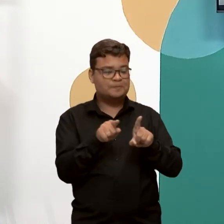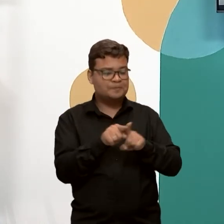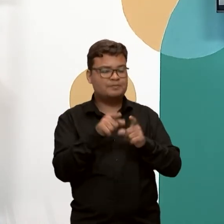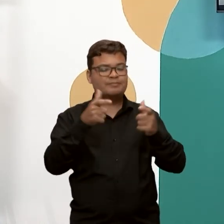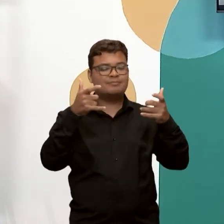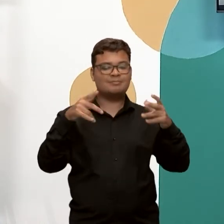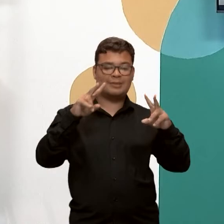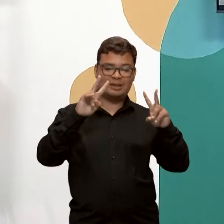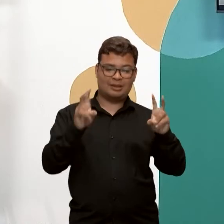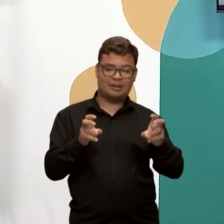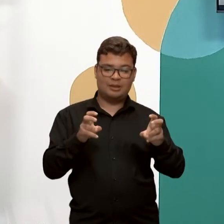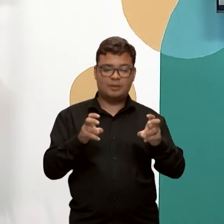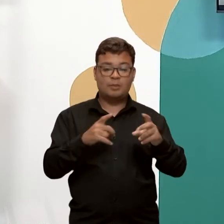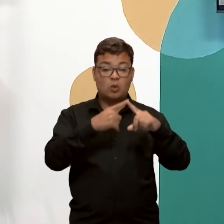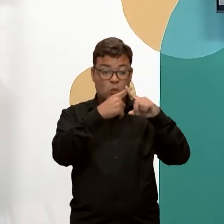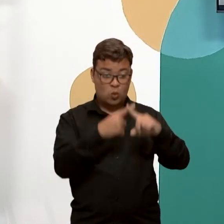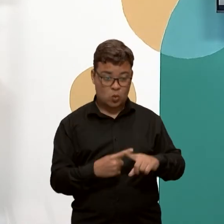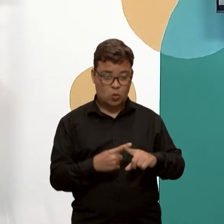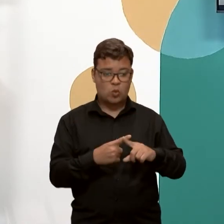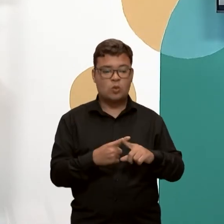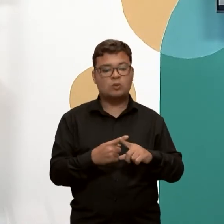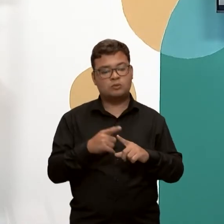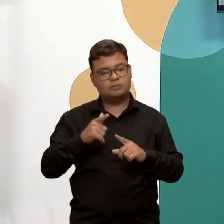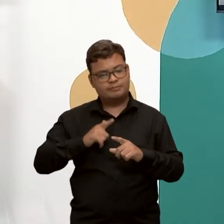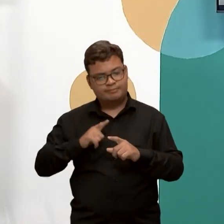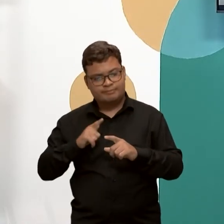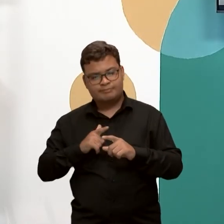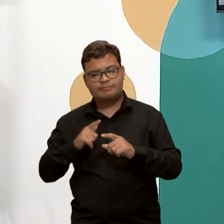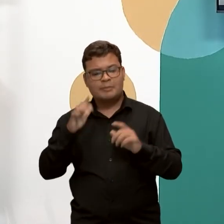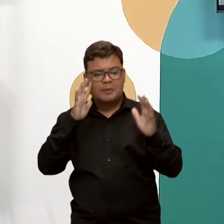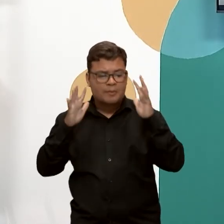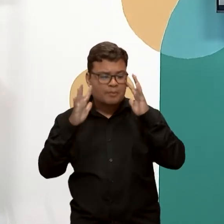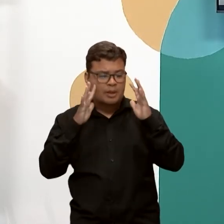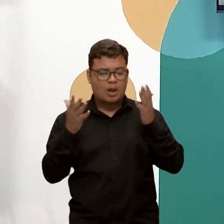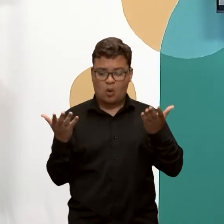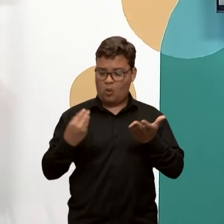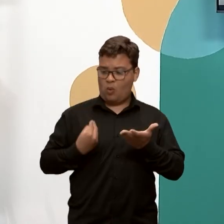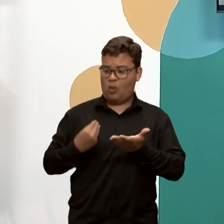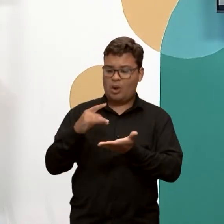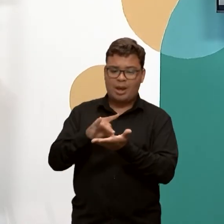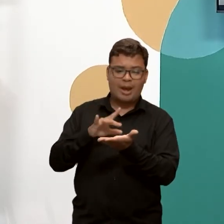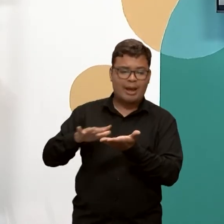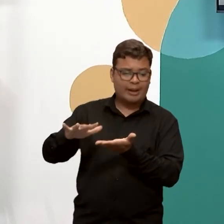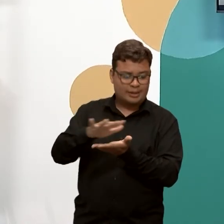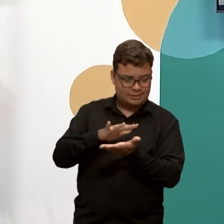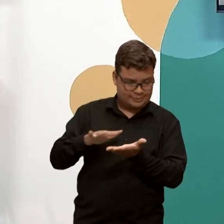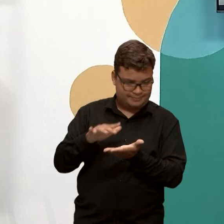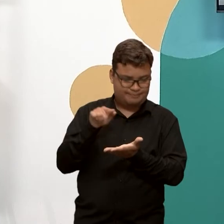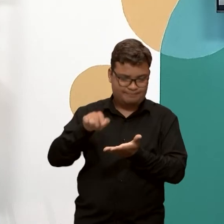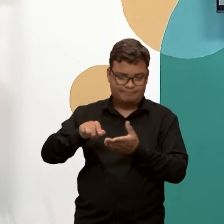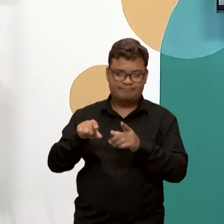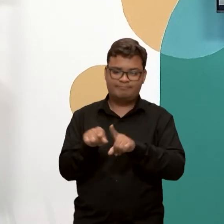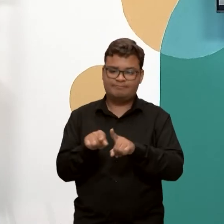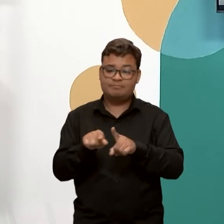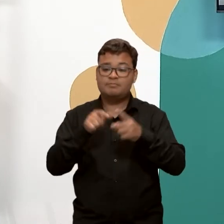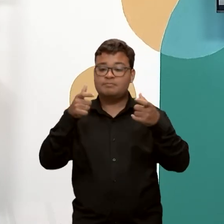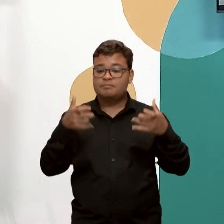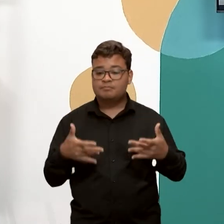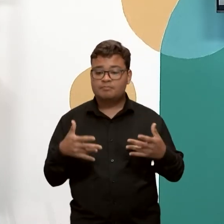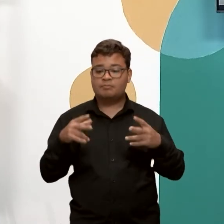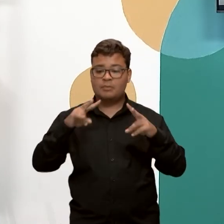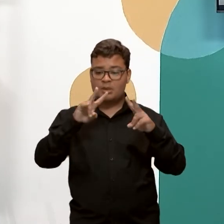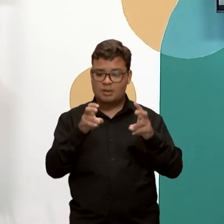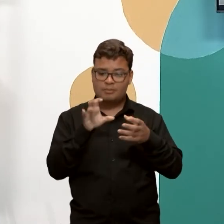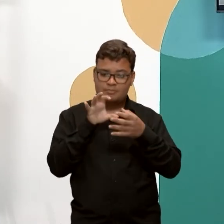concurso, ele tinha um foco também para se pensar sobre a realidade no momento atual, falar sobre também questões referentes a